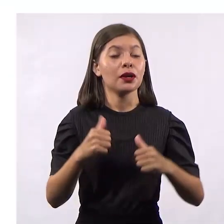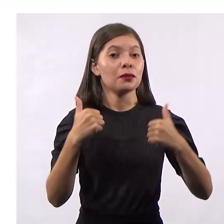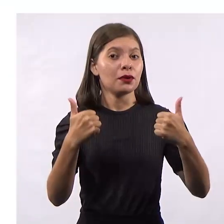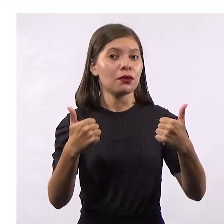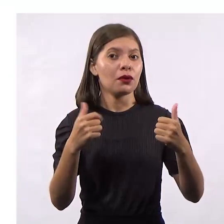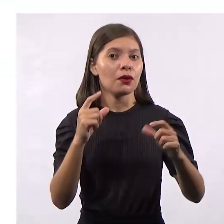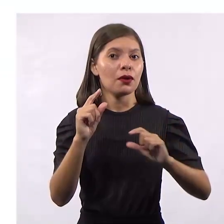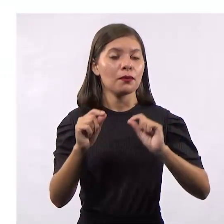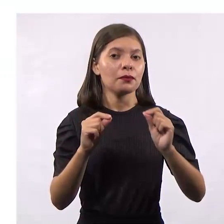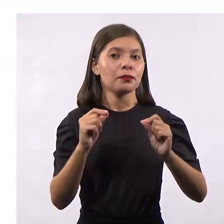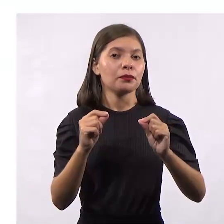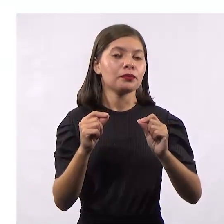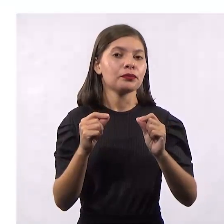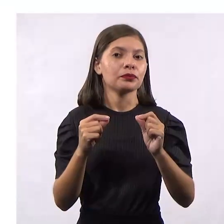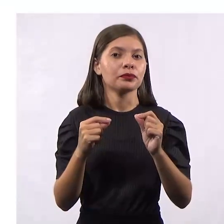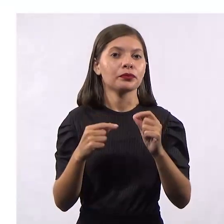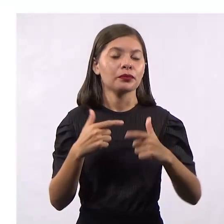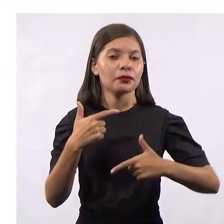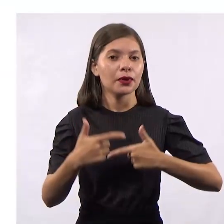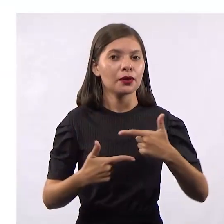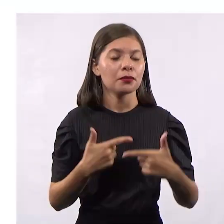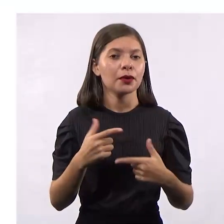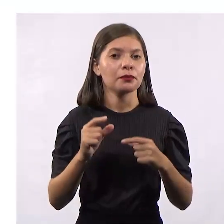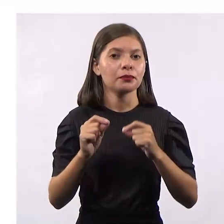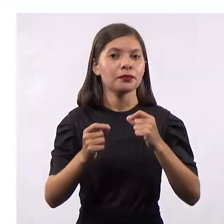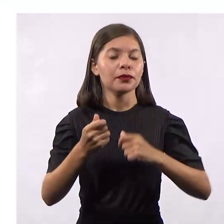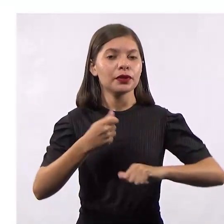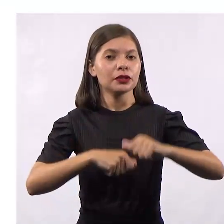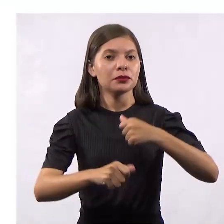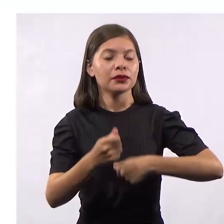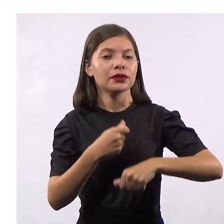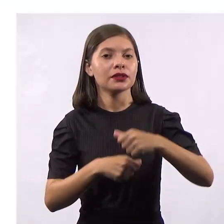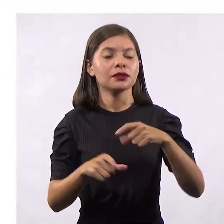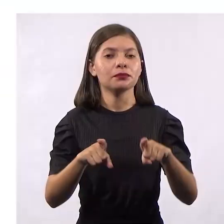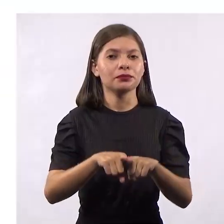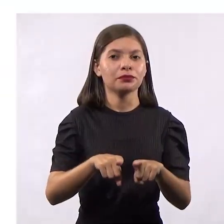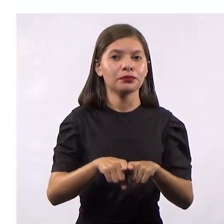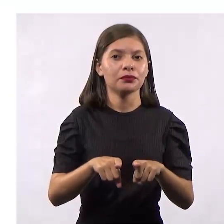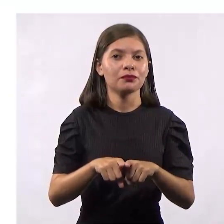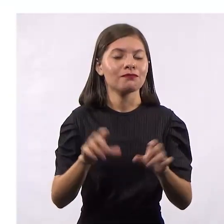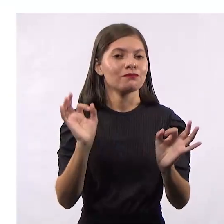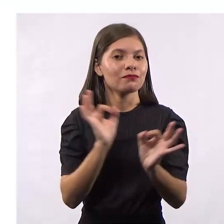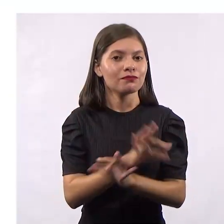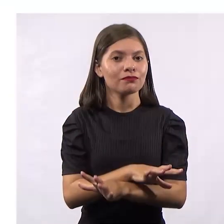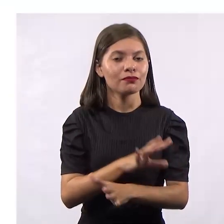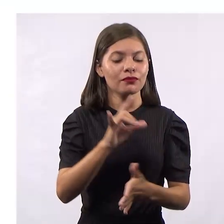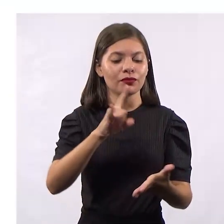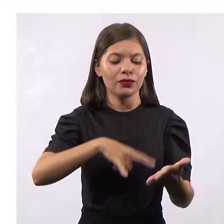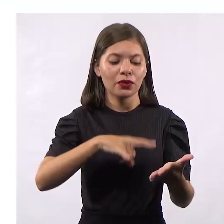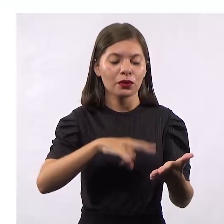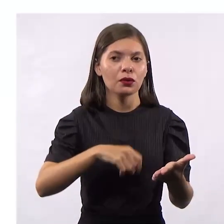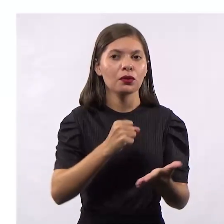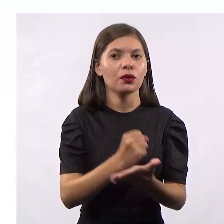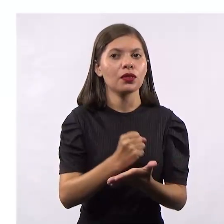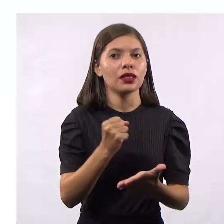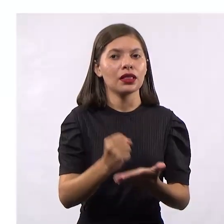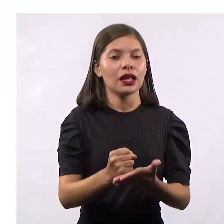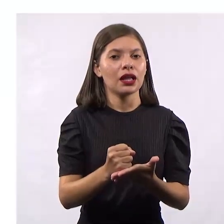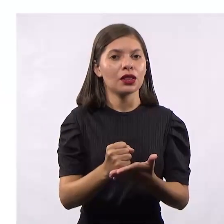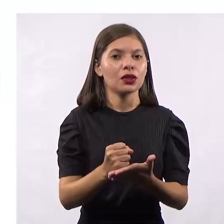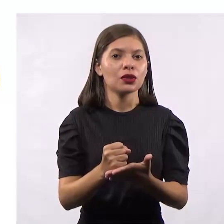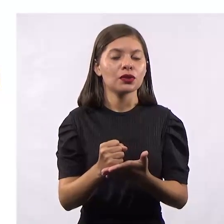sua manutenção, tá? E a administração também vai ter a opção de extinguir esse contrato sem